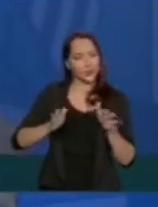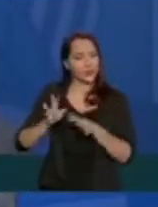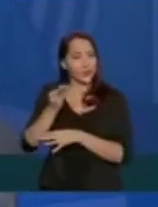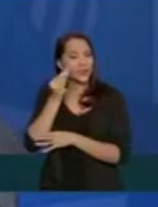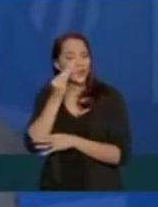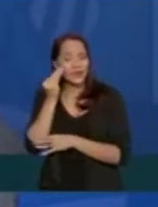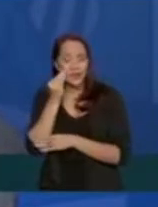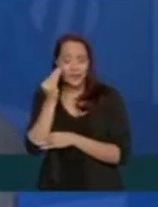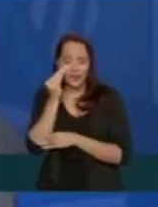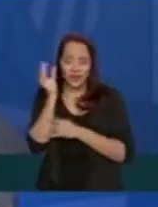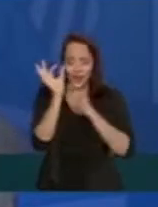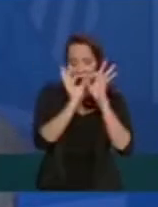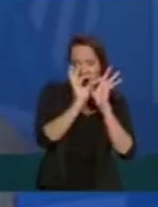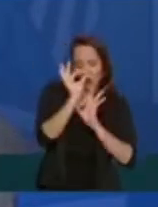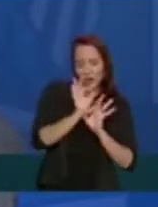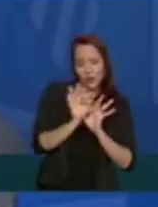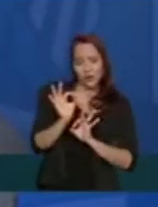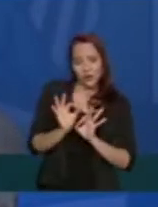tentando construir,